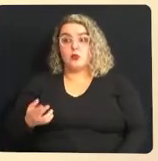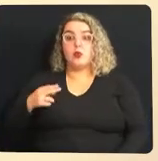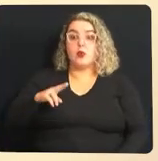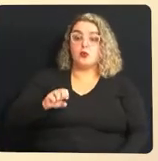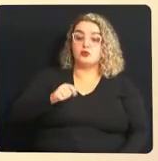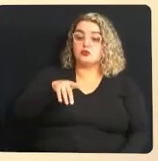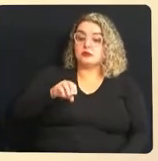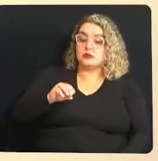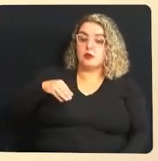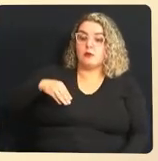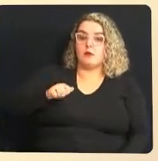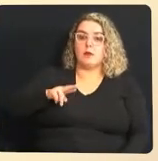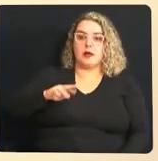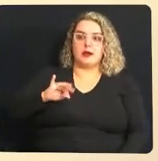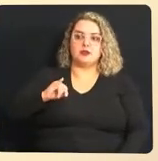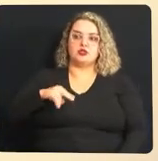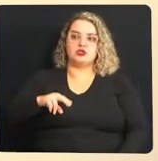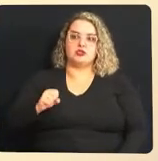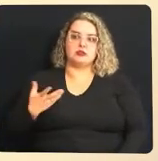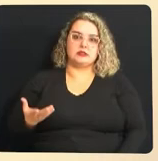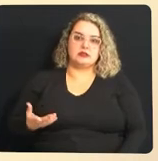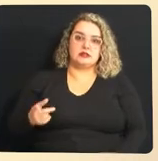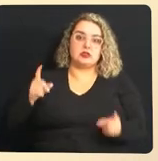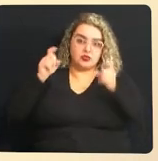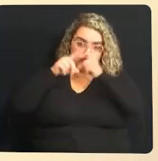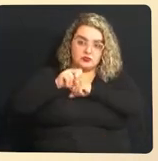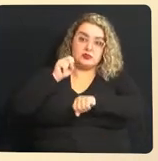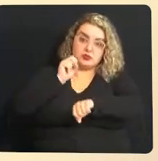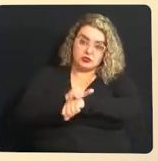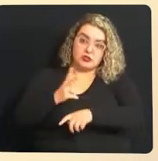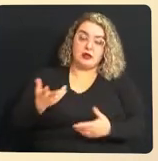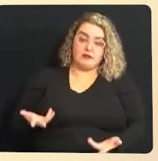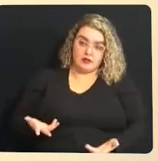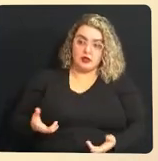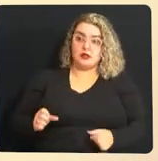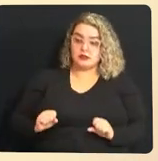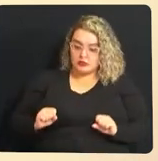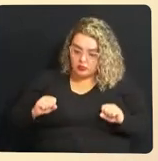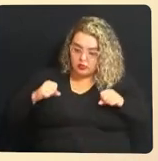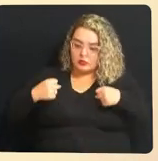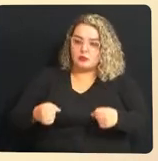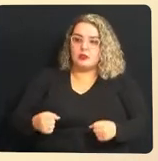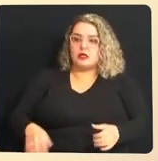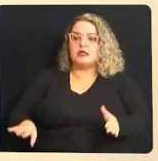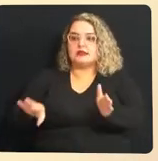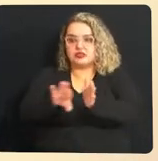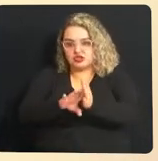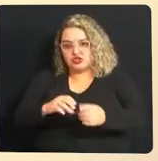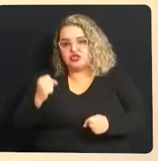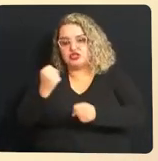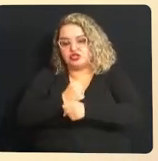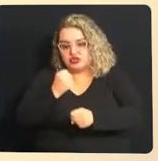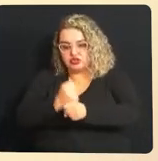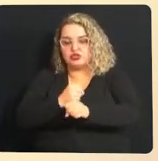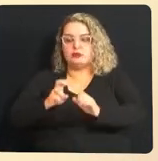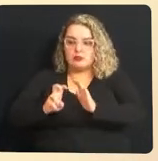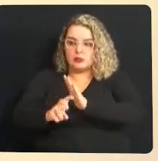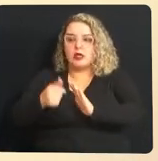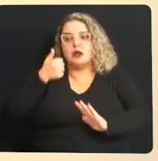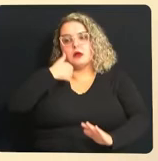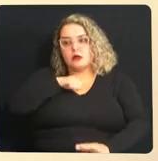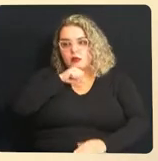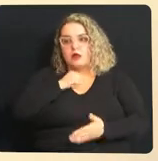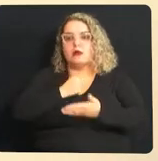São Martins e tem uma dificuldade muito grande de obter as vagas também. Então a gente luta para que venha logo essa creche, para que as